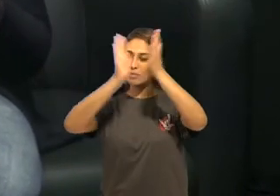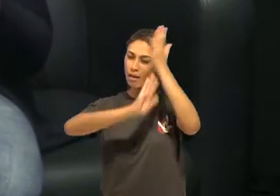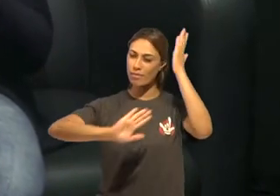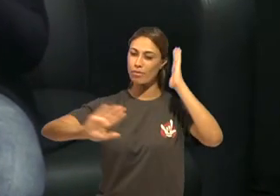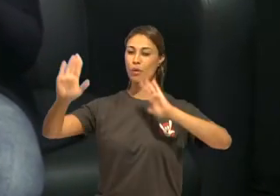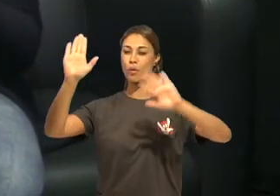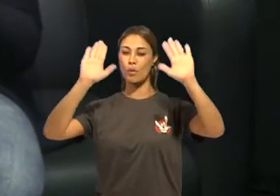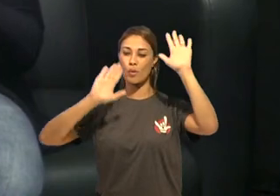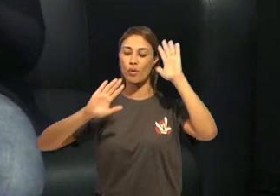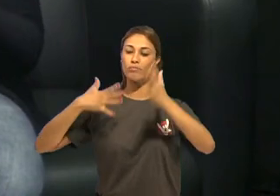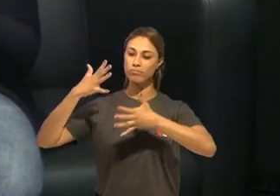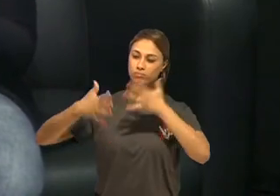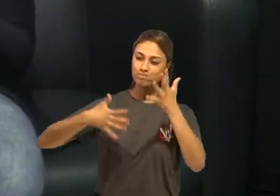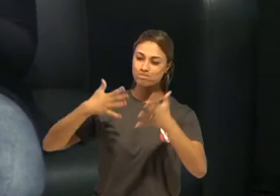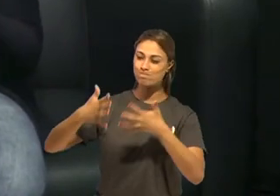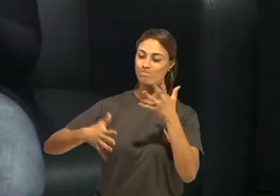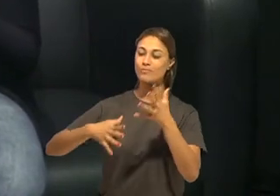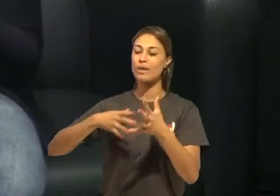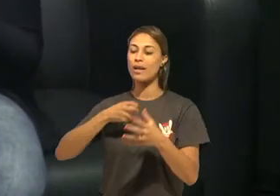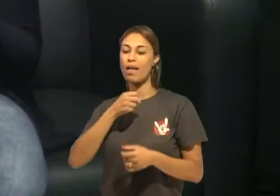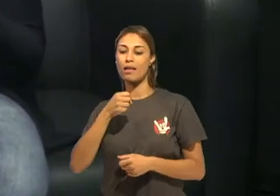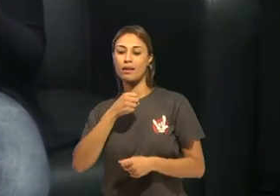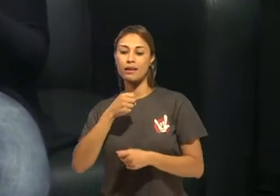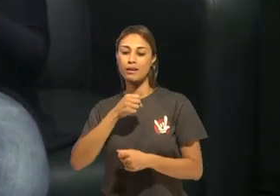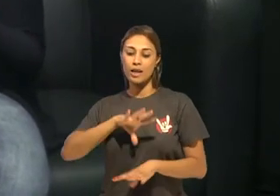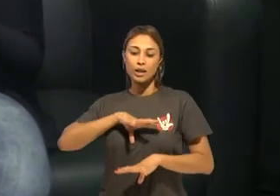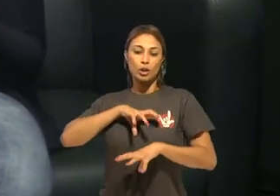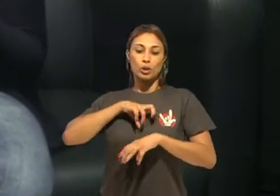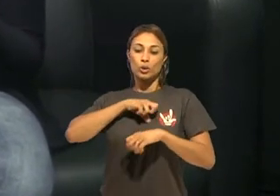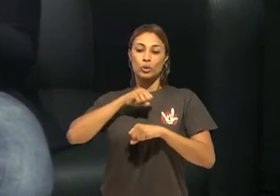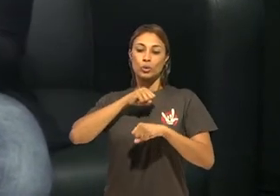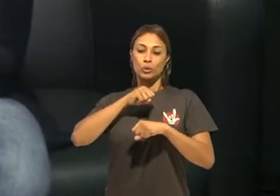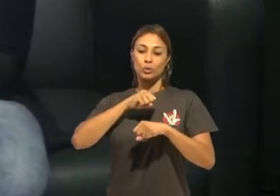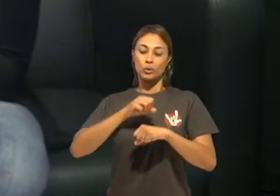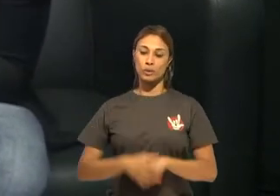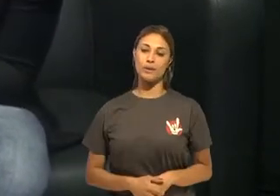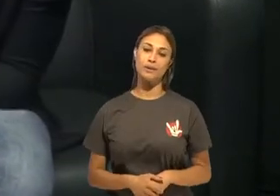cantar com todo o nosso fôlego, nosso pulmão. Oh, oh, oh.